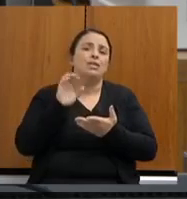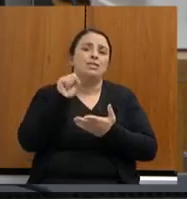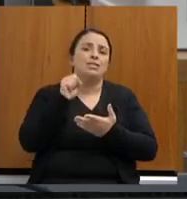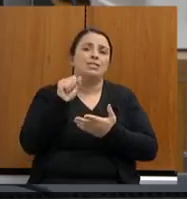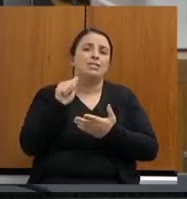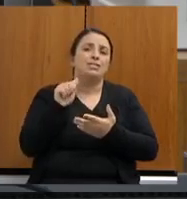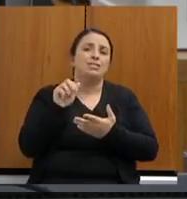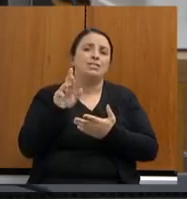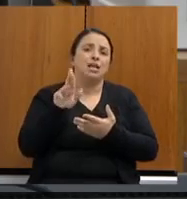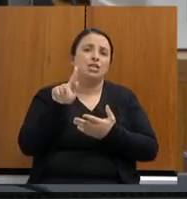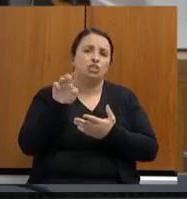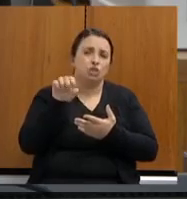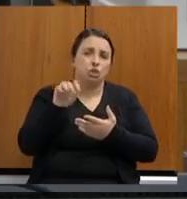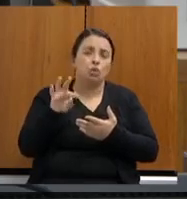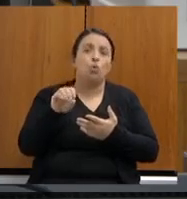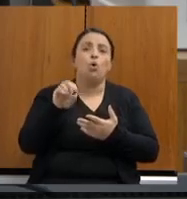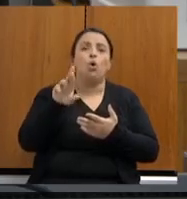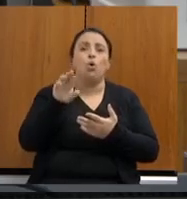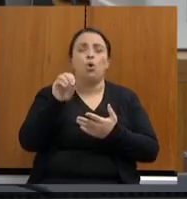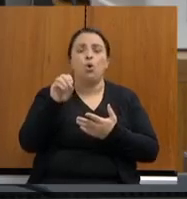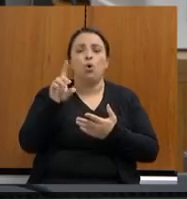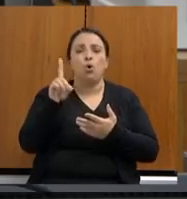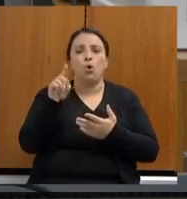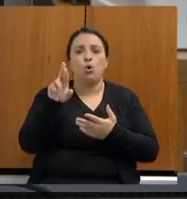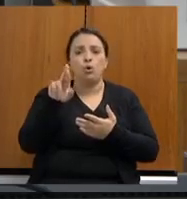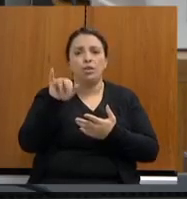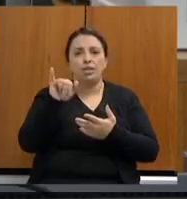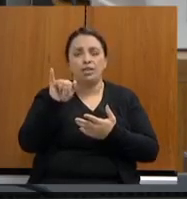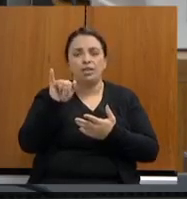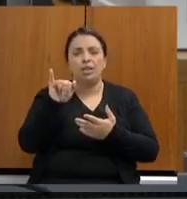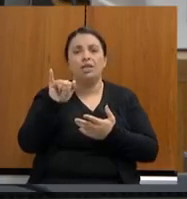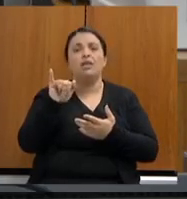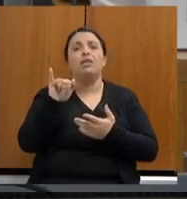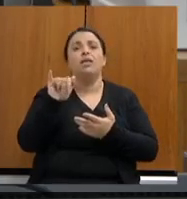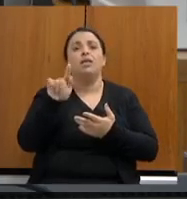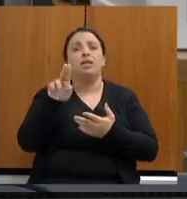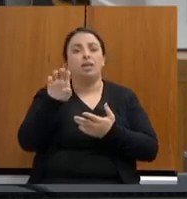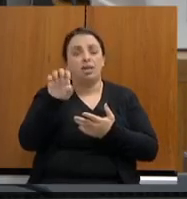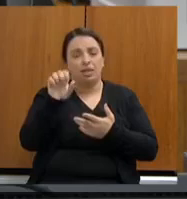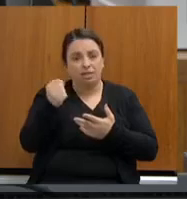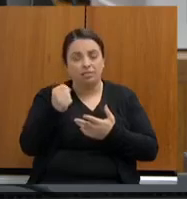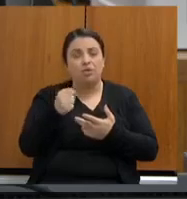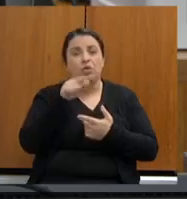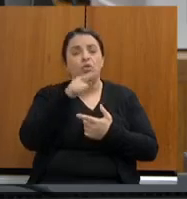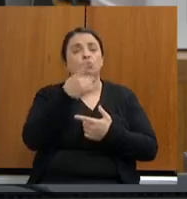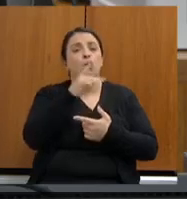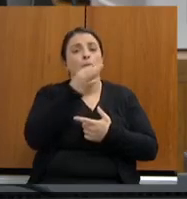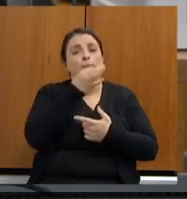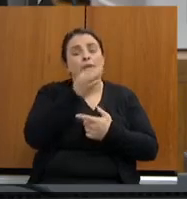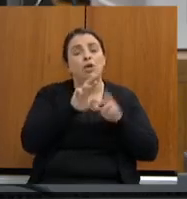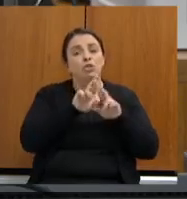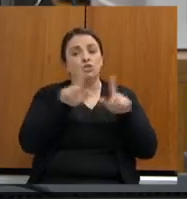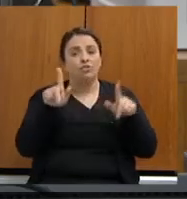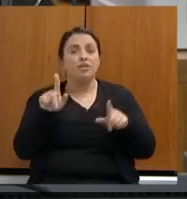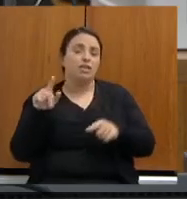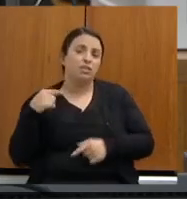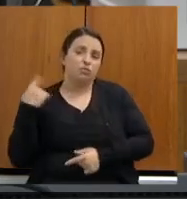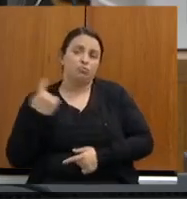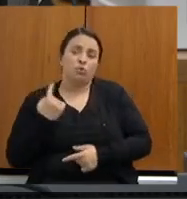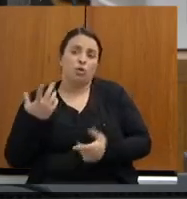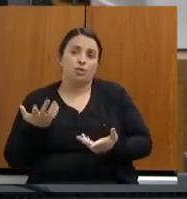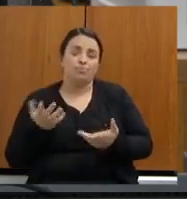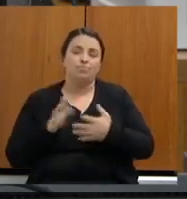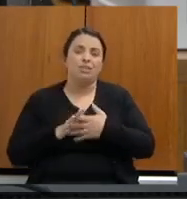Senhor muito semelhante ao nosso inclusive falei um pouquinho de como conheci em relação ao João a primeira vez que eu ouvi nome